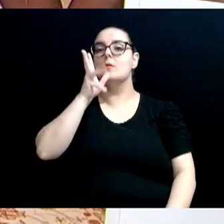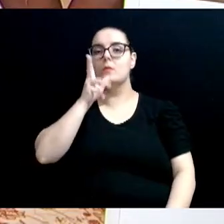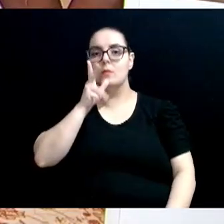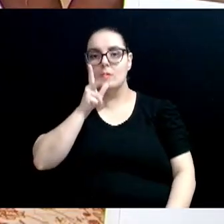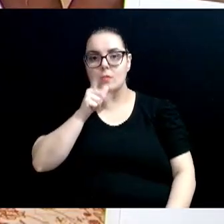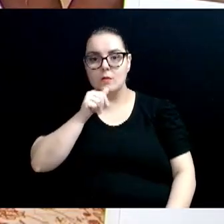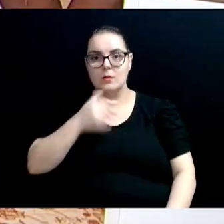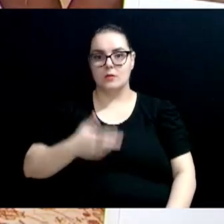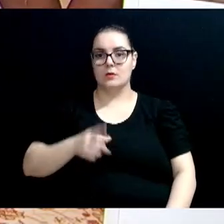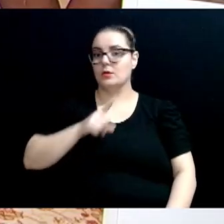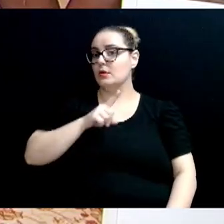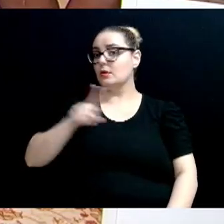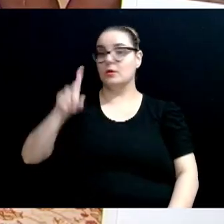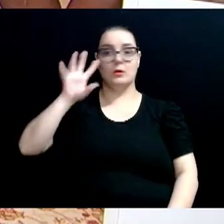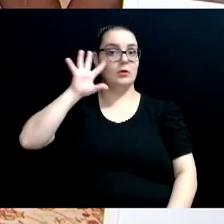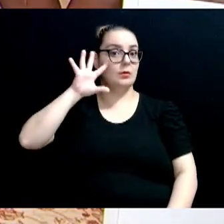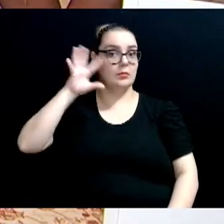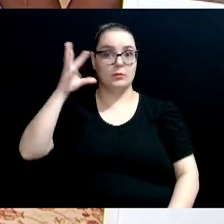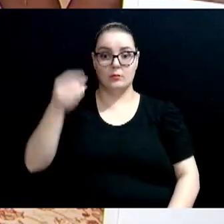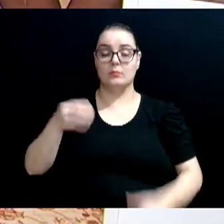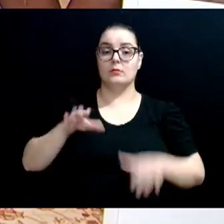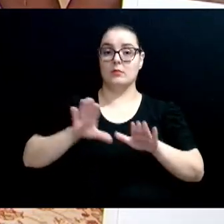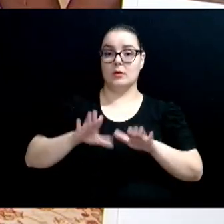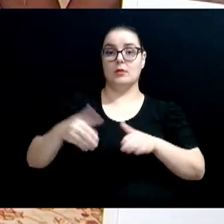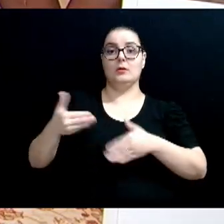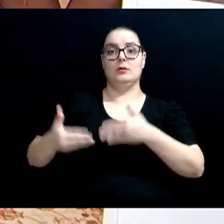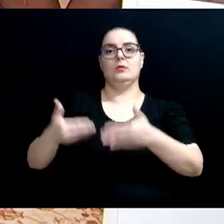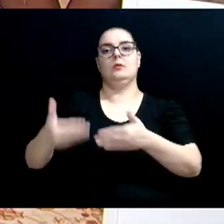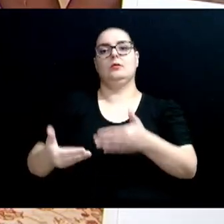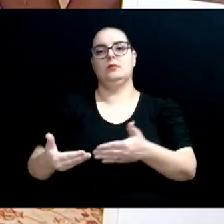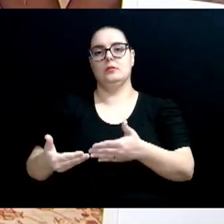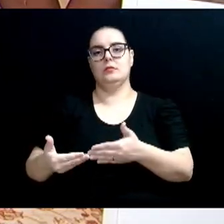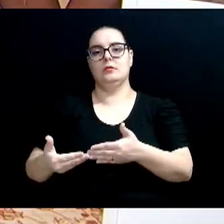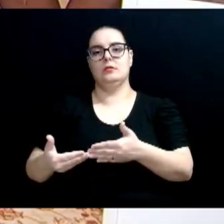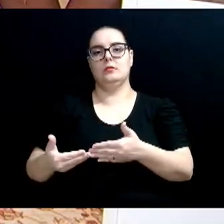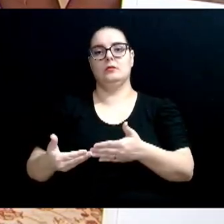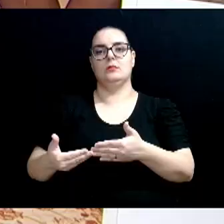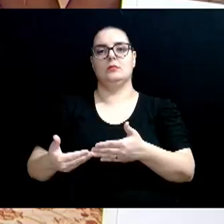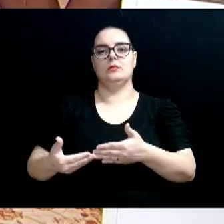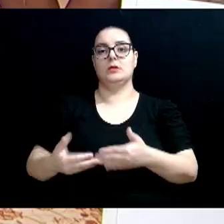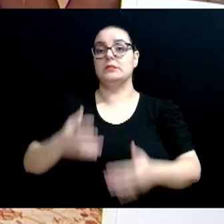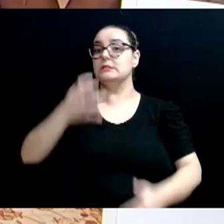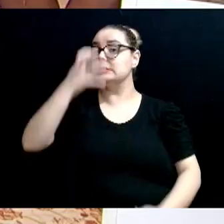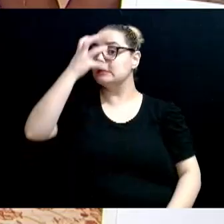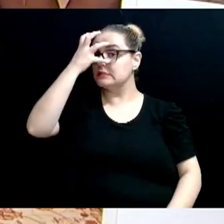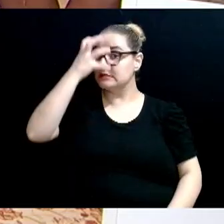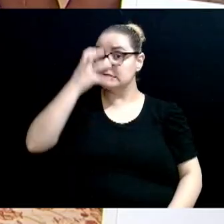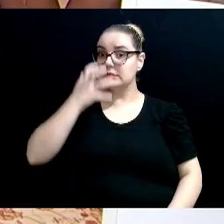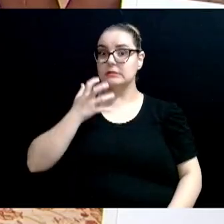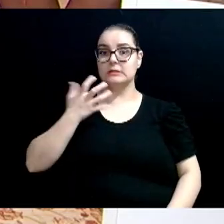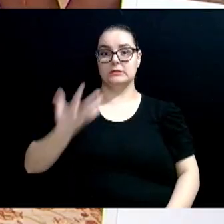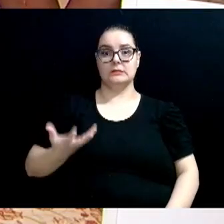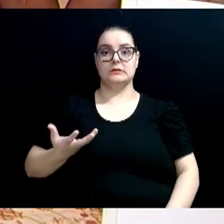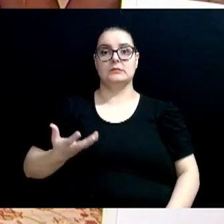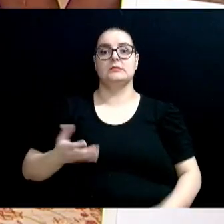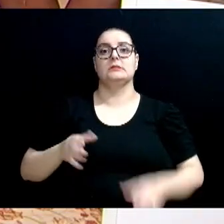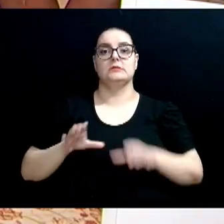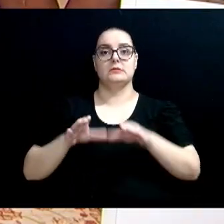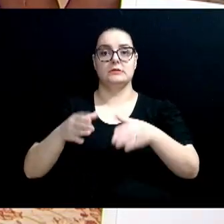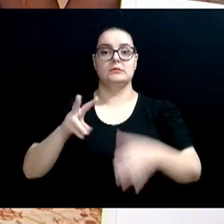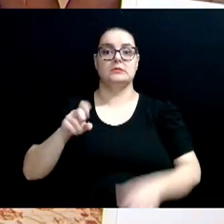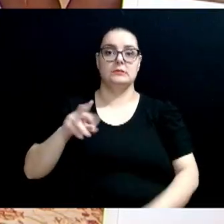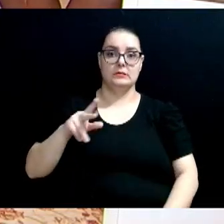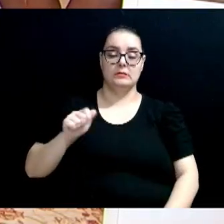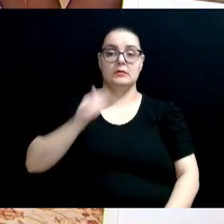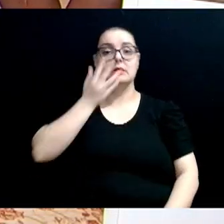não compreendi, mas foi um processo muitíssimo sério com uma equipe da Vara da Infância